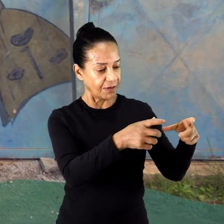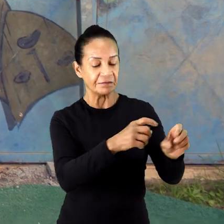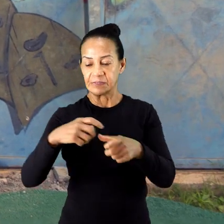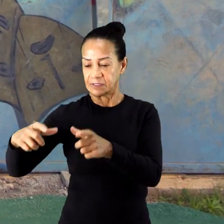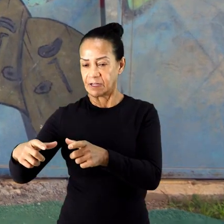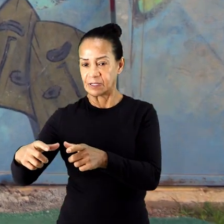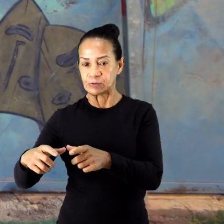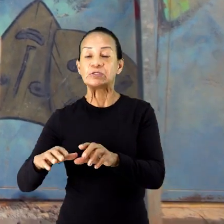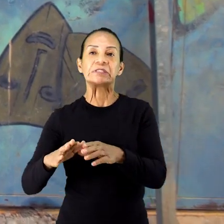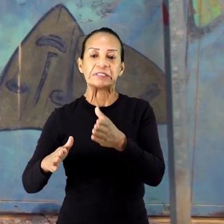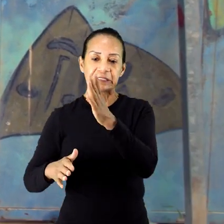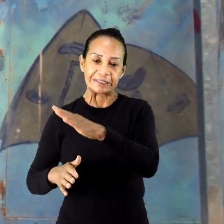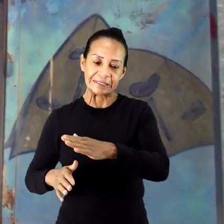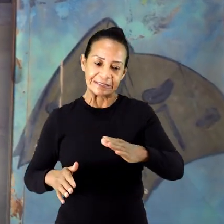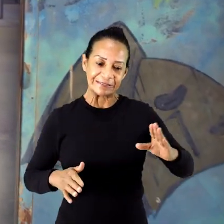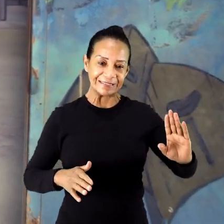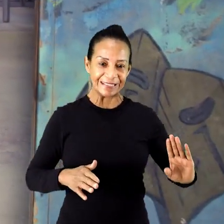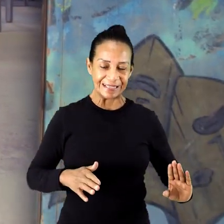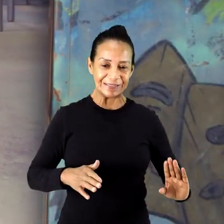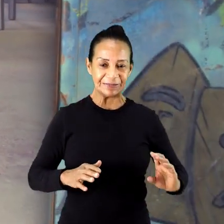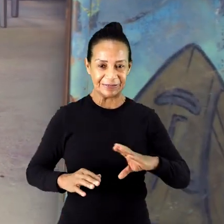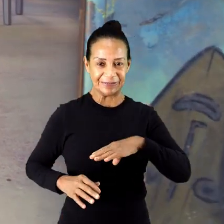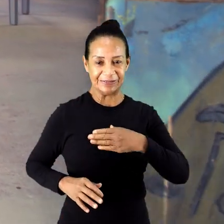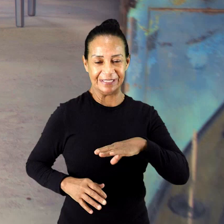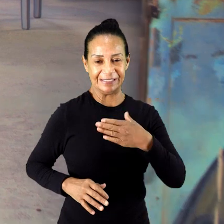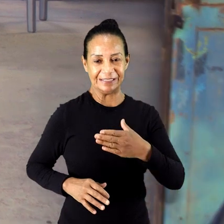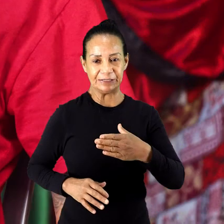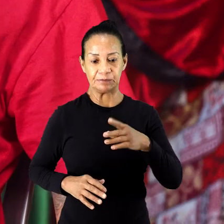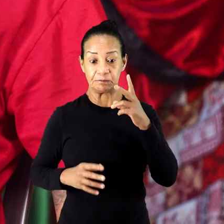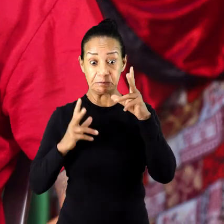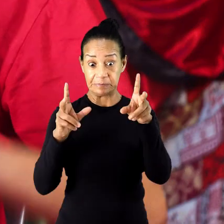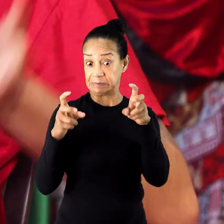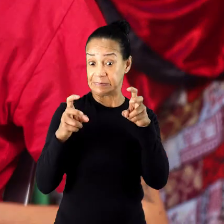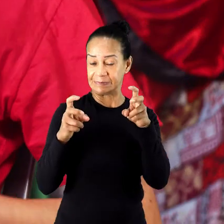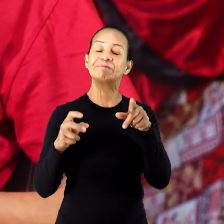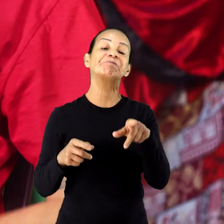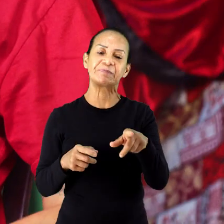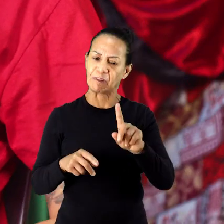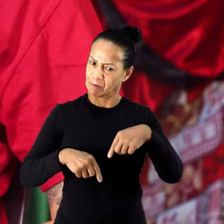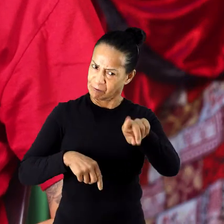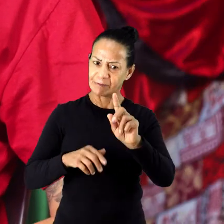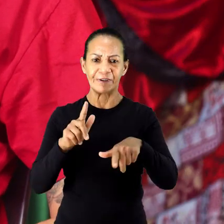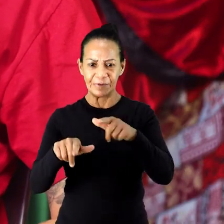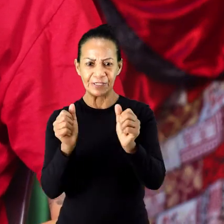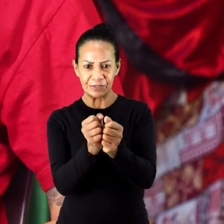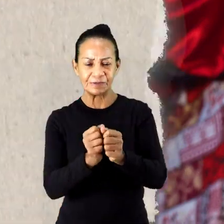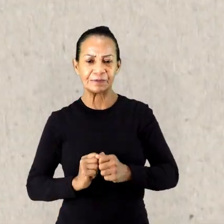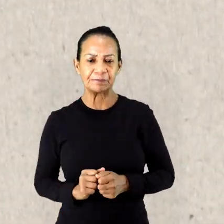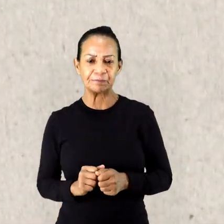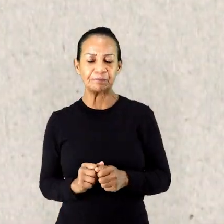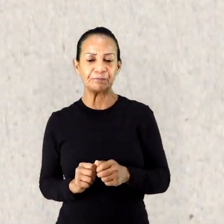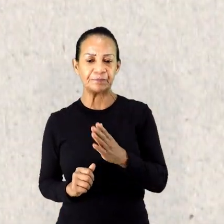Lado. Quando surge essa oportunidade do Lado a Lado, e aí eu tô lá no Coragem, e aquilo dali já me chamou a atenção. Eu falei, vamos pra